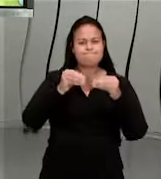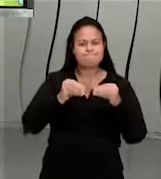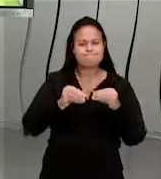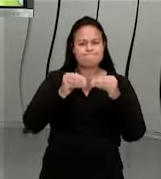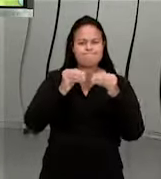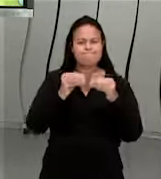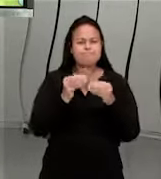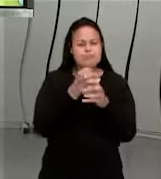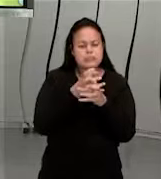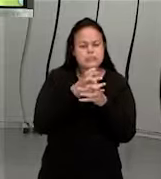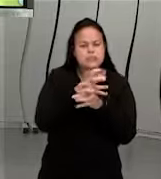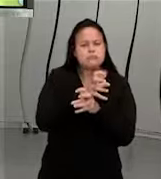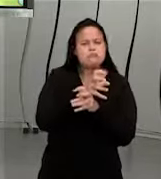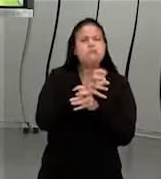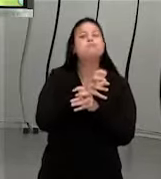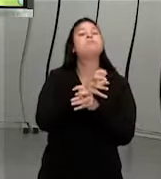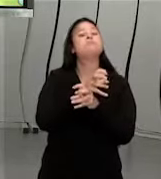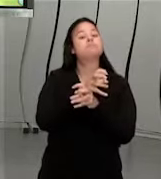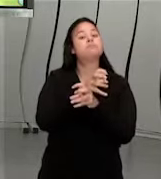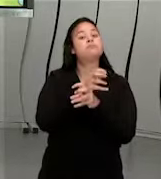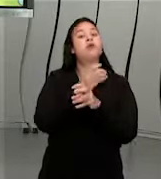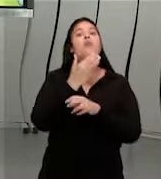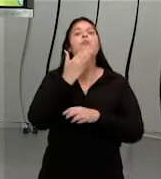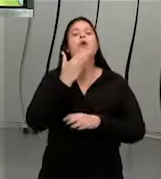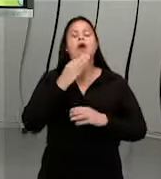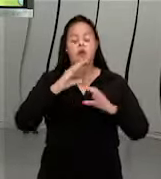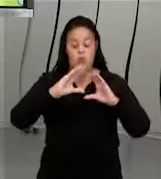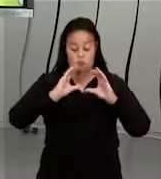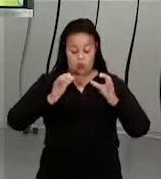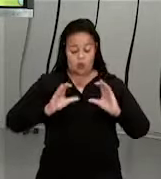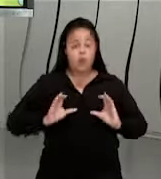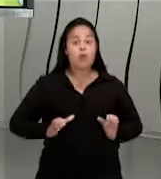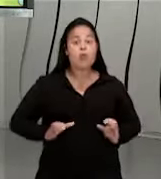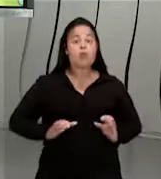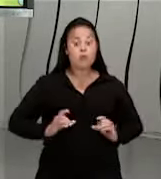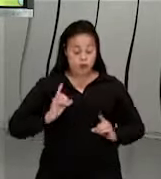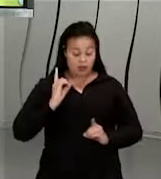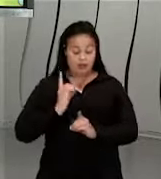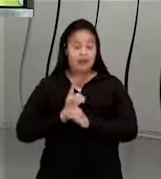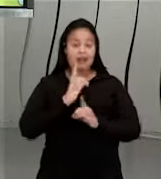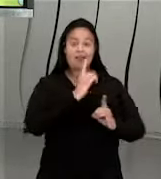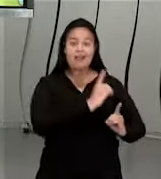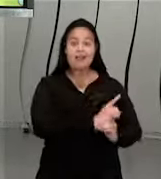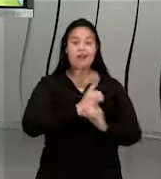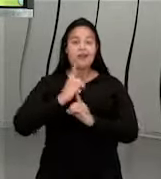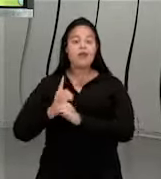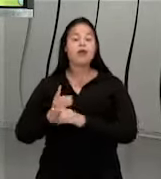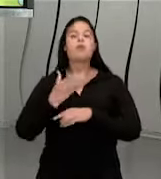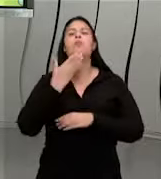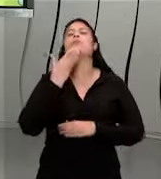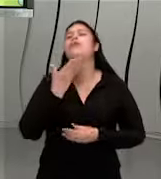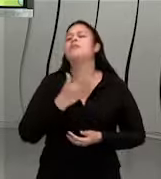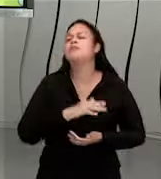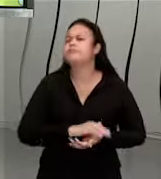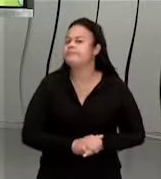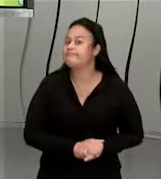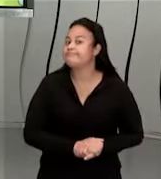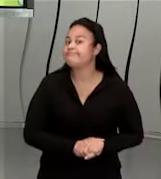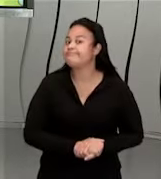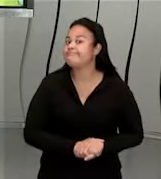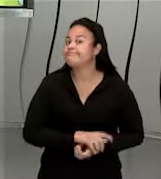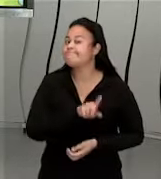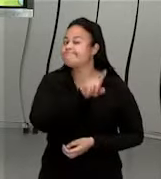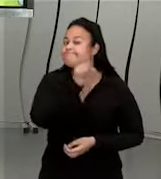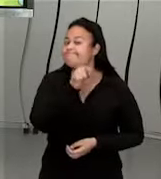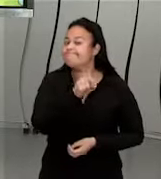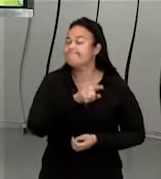revestimento. Em quais órgãos eu posso encontrar, então, tecido cartilaginoso? Eu posso